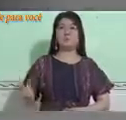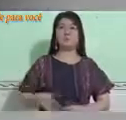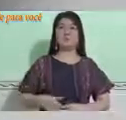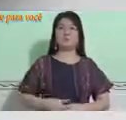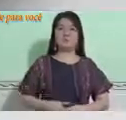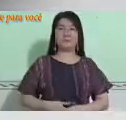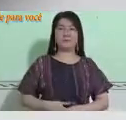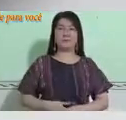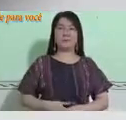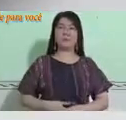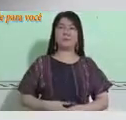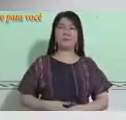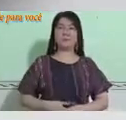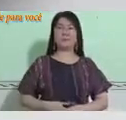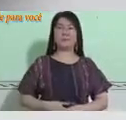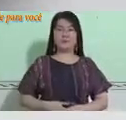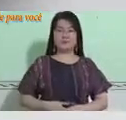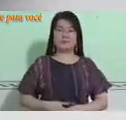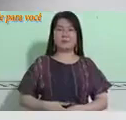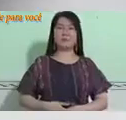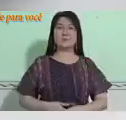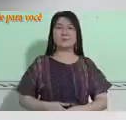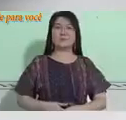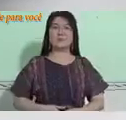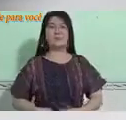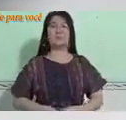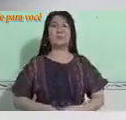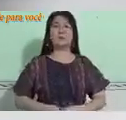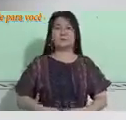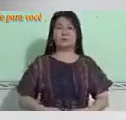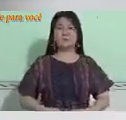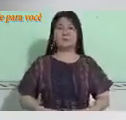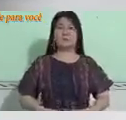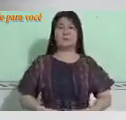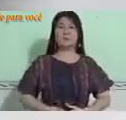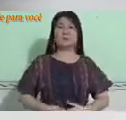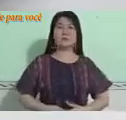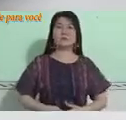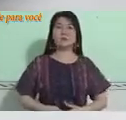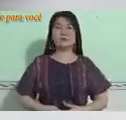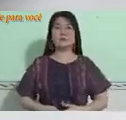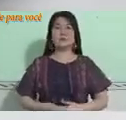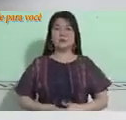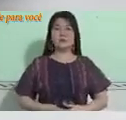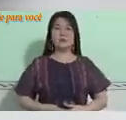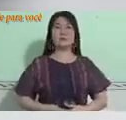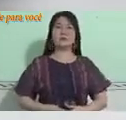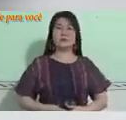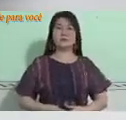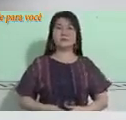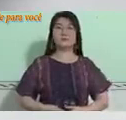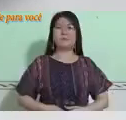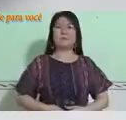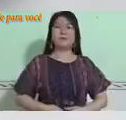provocadas por doenças neurológicas e musculares, SNDO, que um é as principais são a doença de Parkinson,